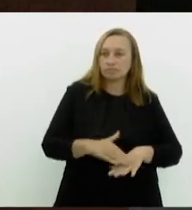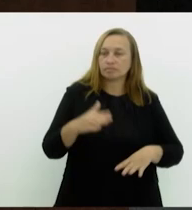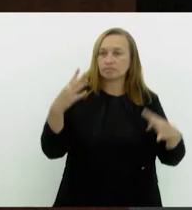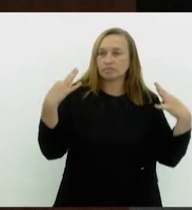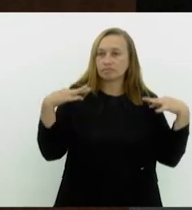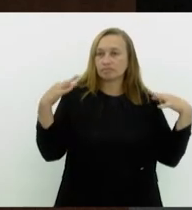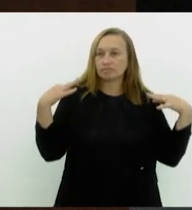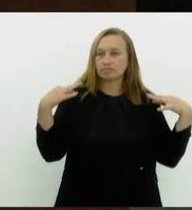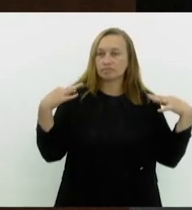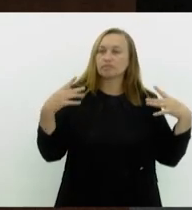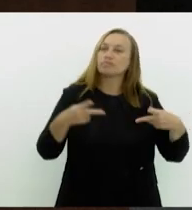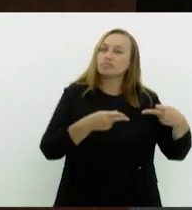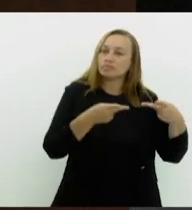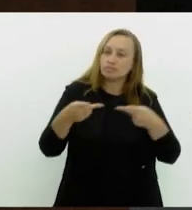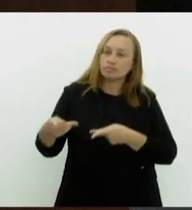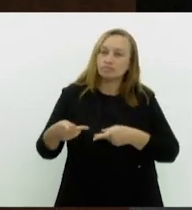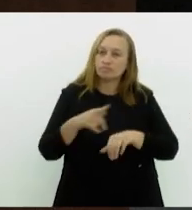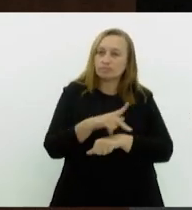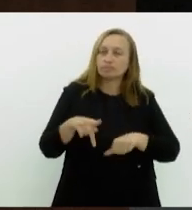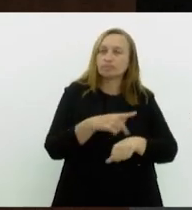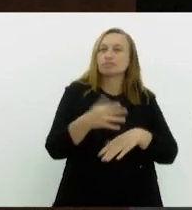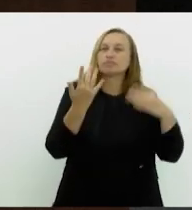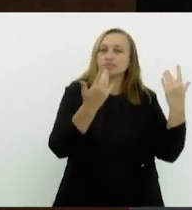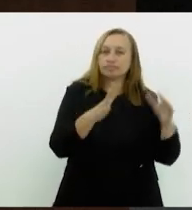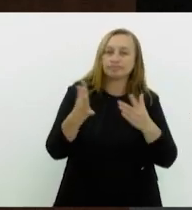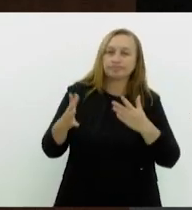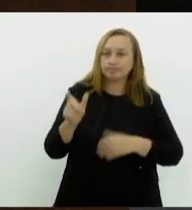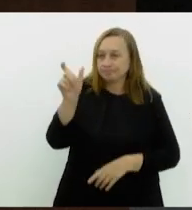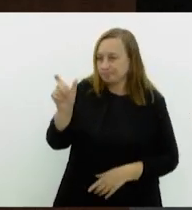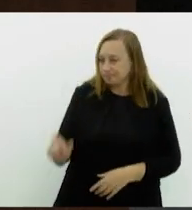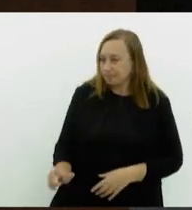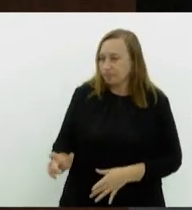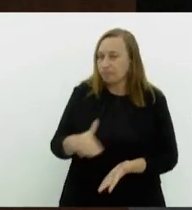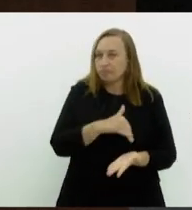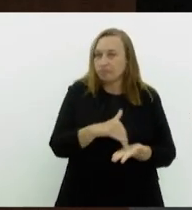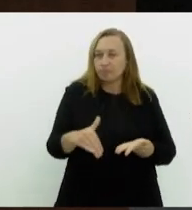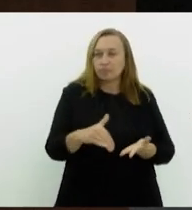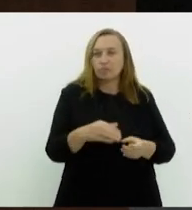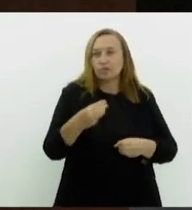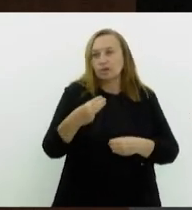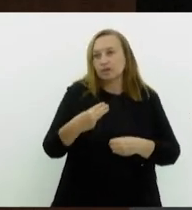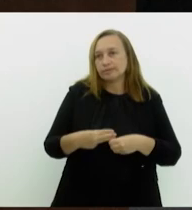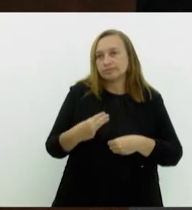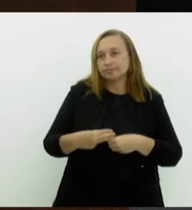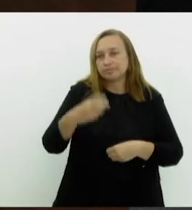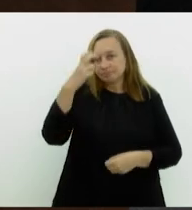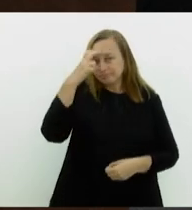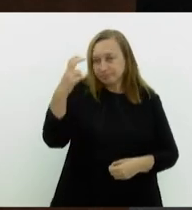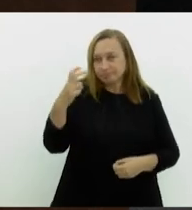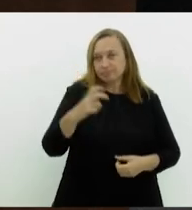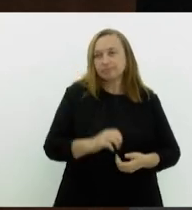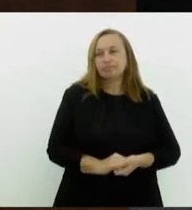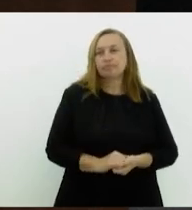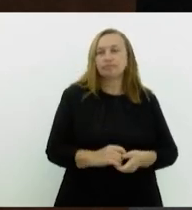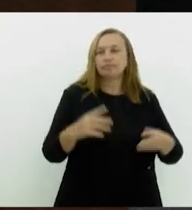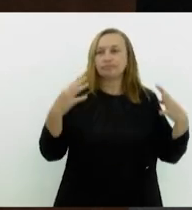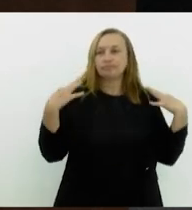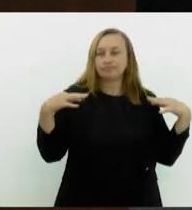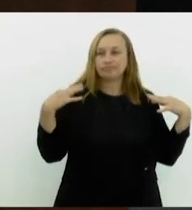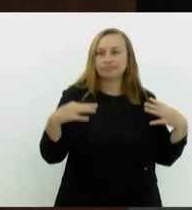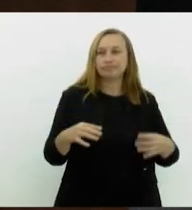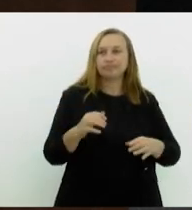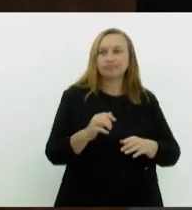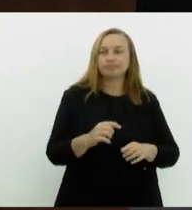país, mas também parabenizar na pessoa do secretário municipal de Cultura e Turismo da cidade de